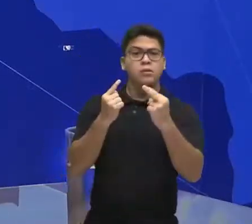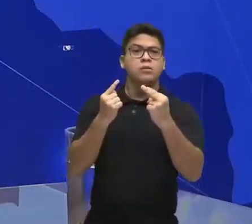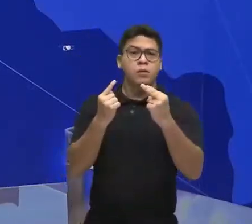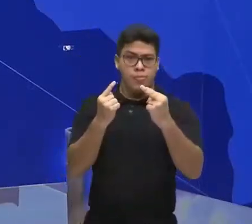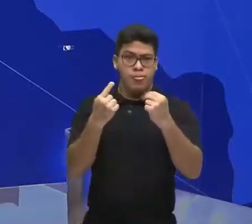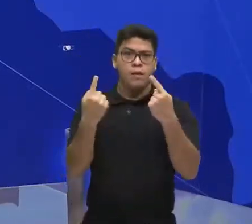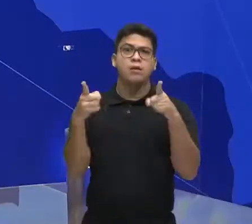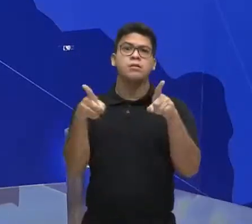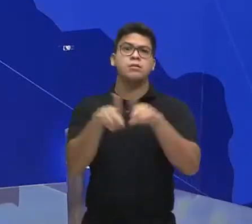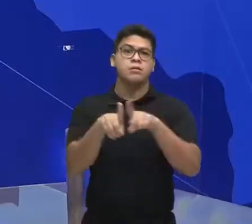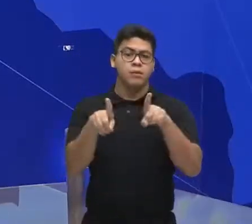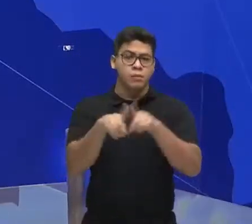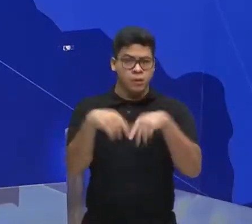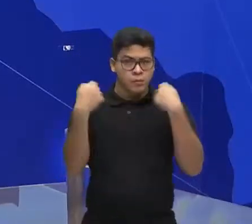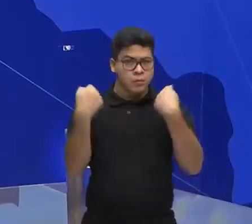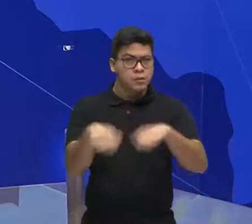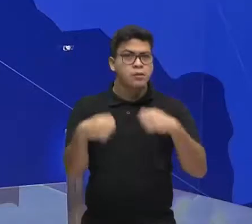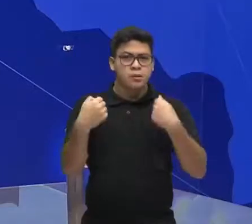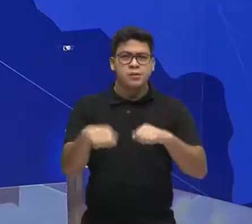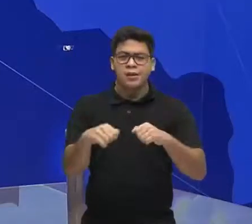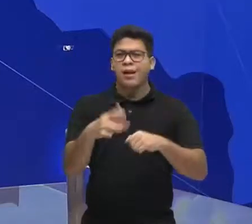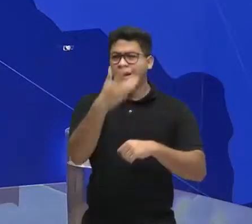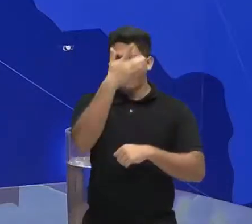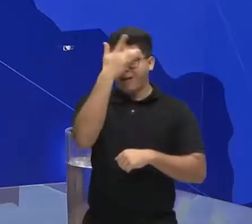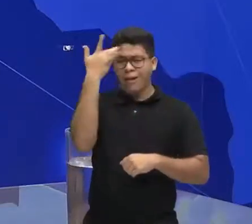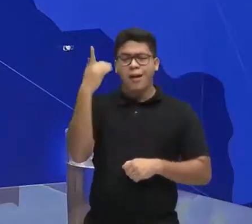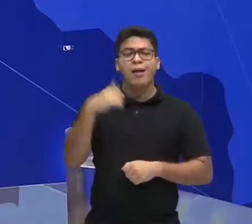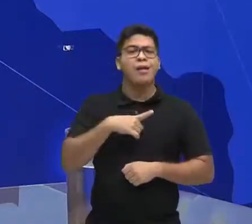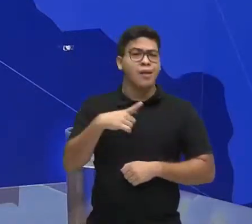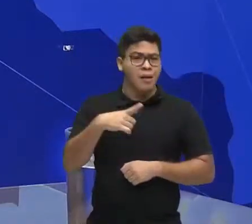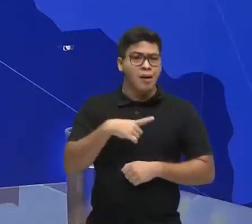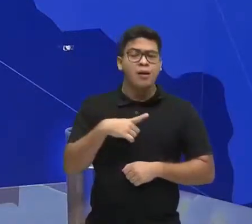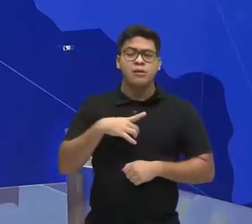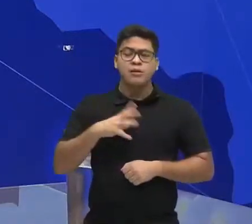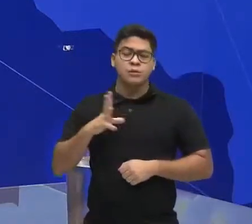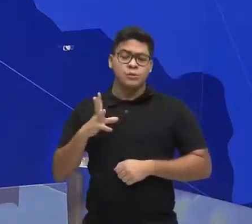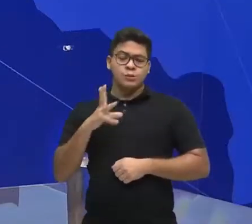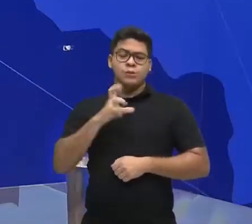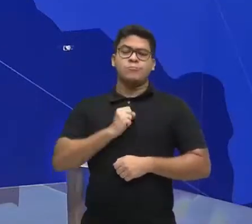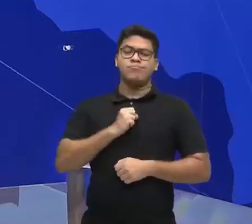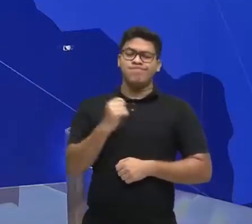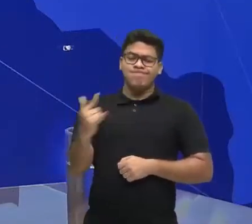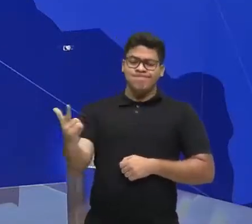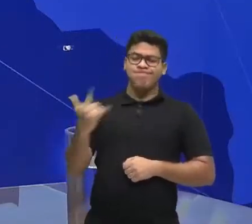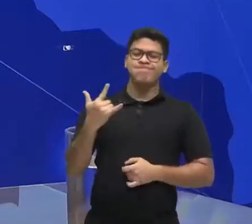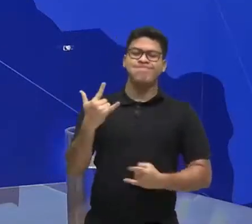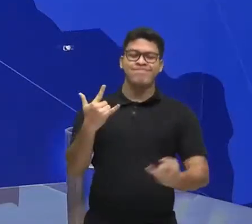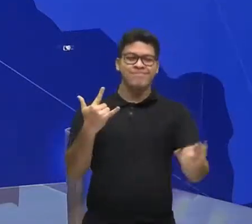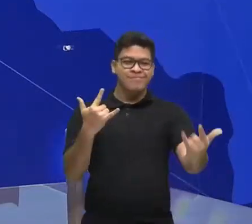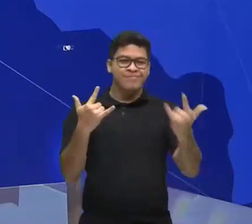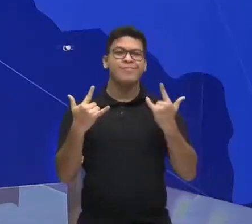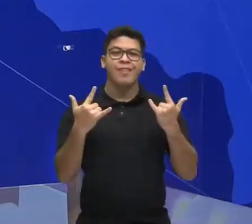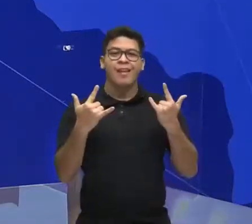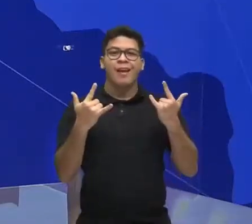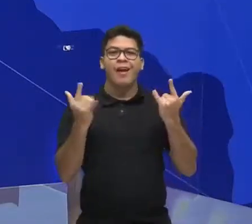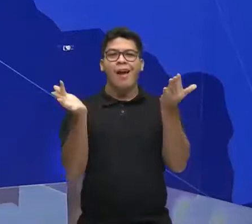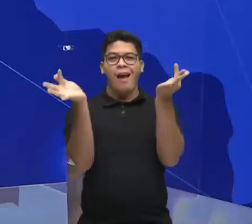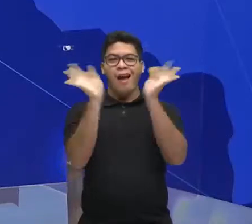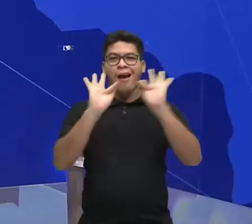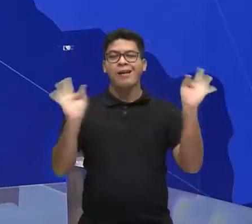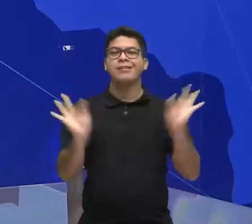lado, enxerga muita gente que nos ama e que faria o impossível para nos ajudar a sair disso. Então, quando esse